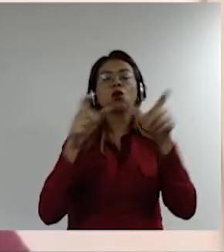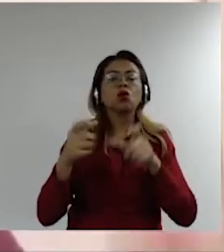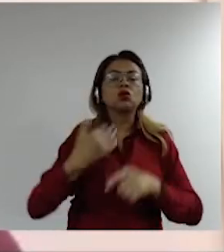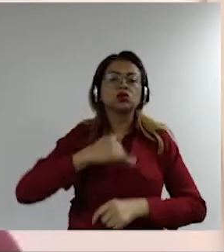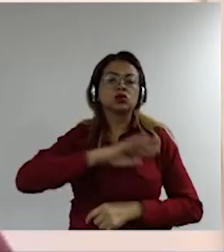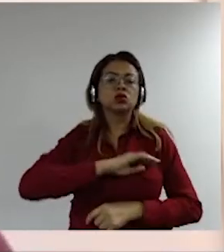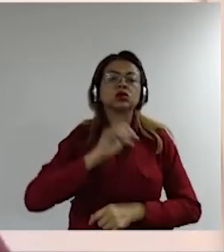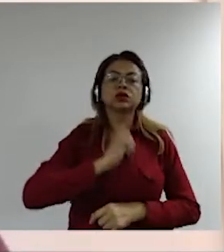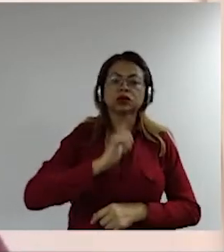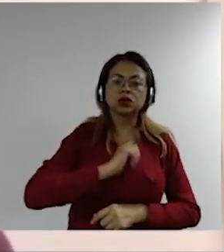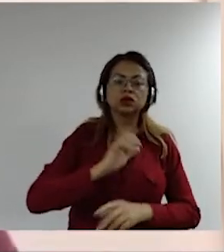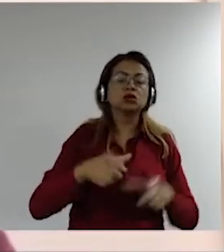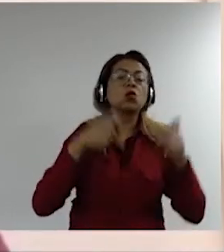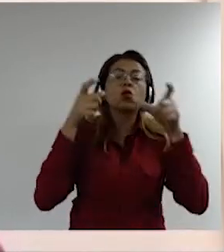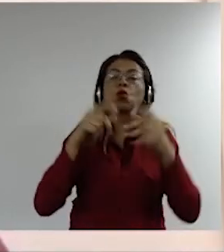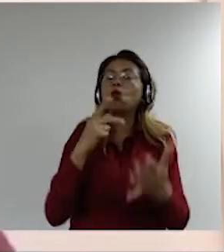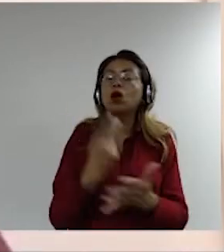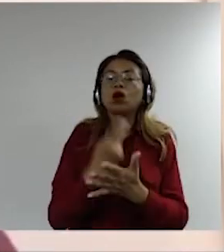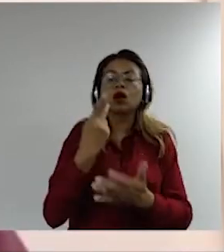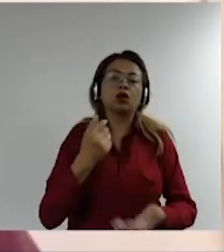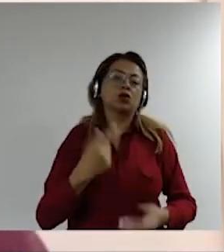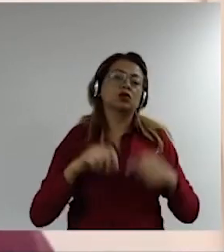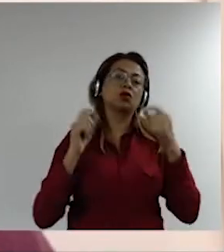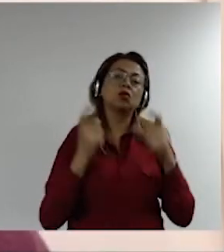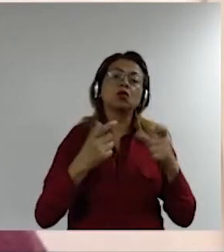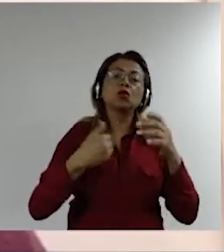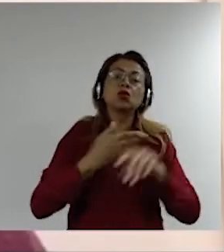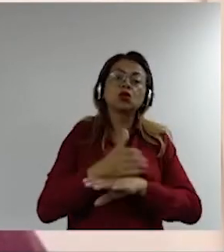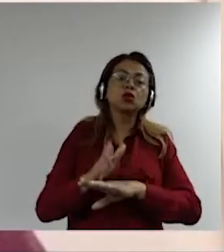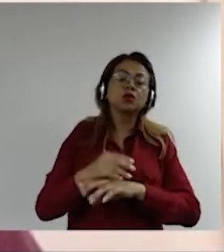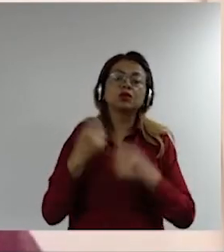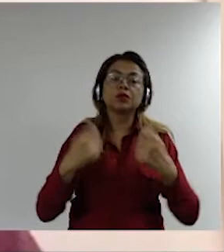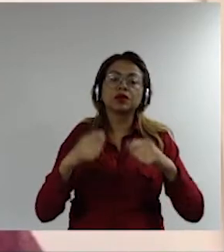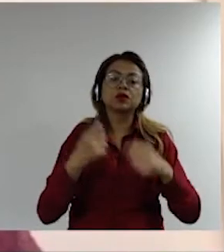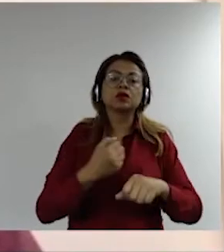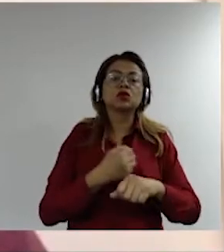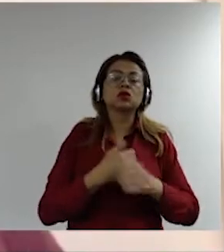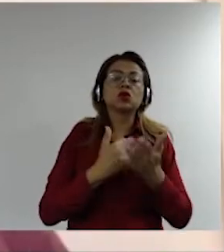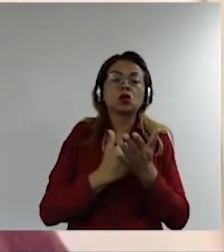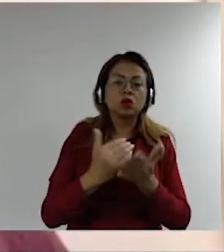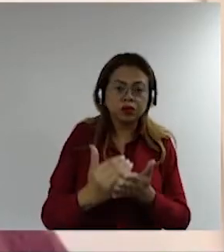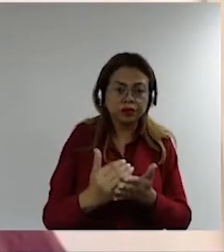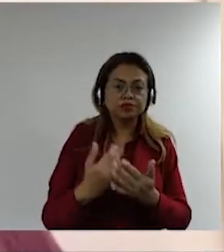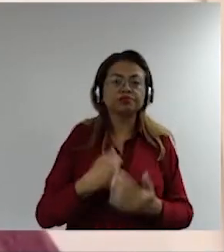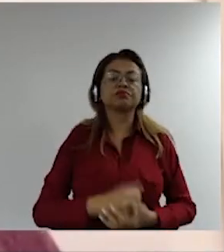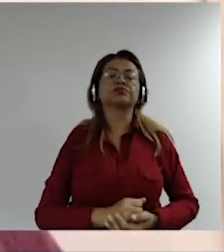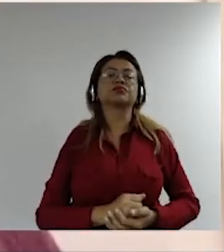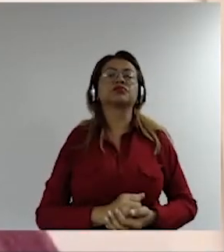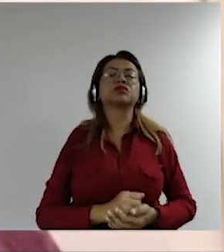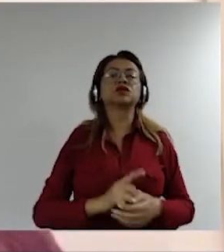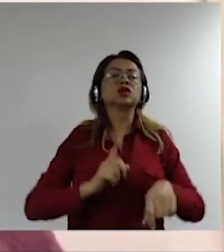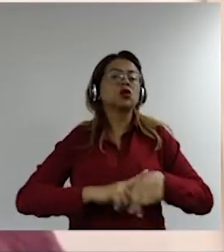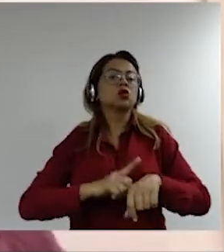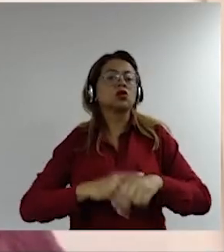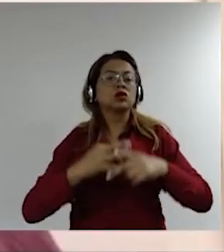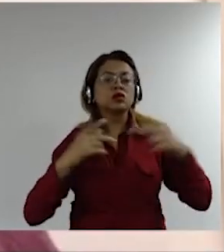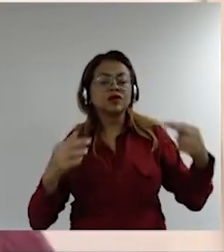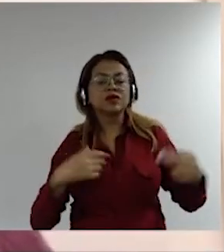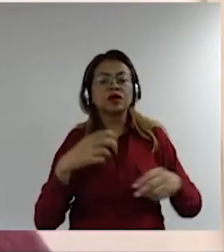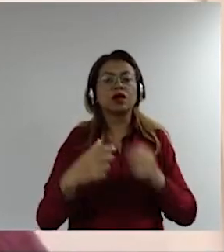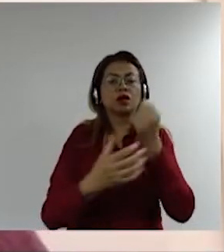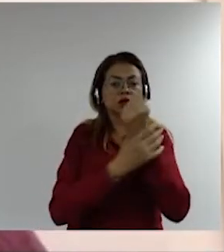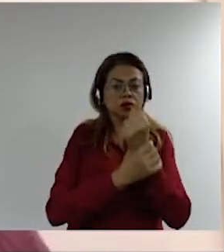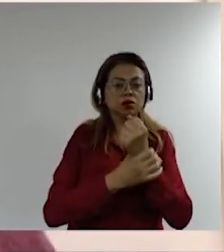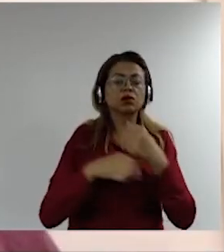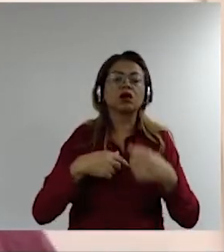o que aconteceu, de onde devemos começar. Questão da assiduidade, não é? Assegurar, mais do que antes,